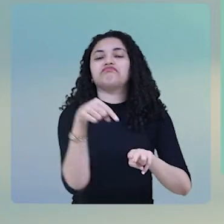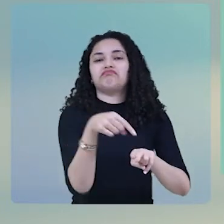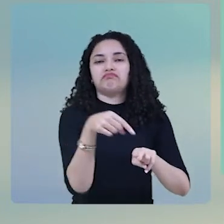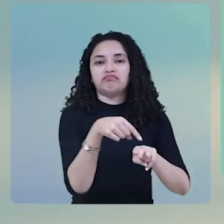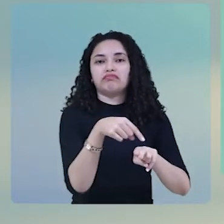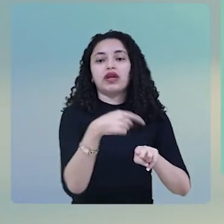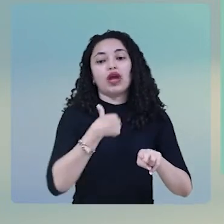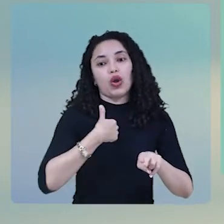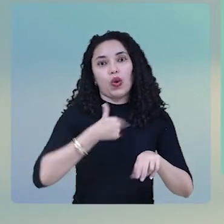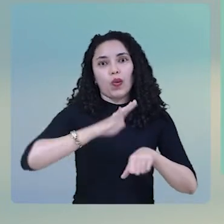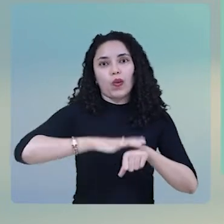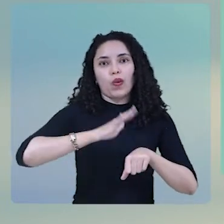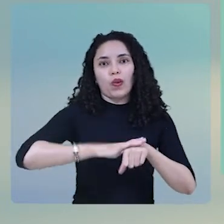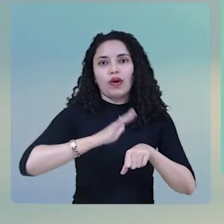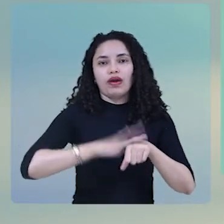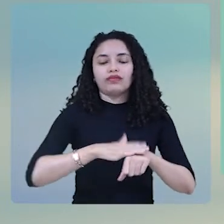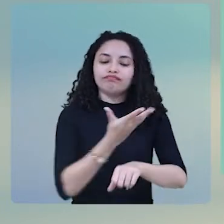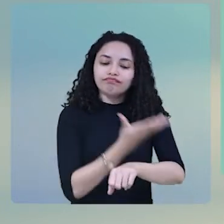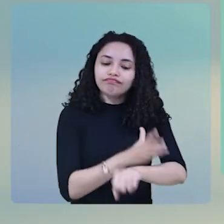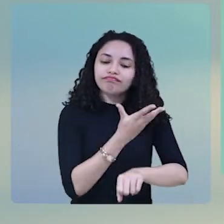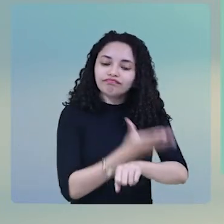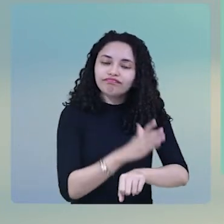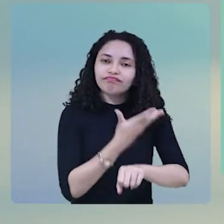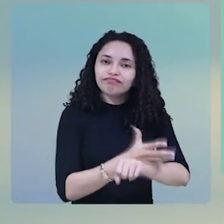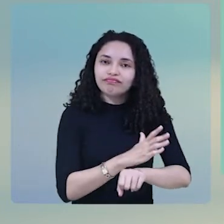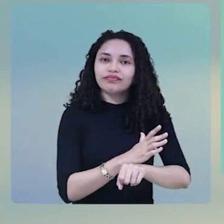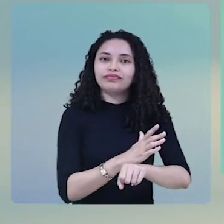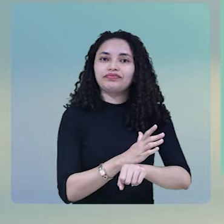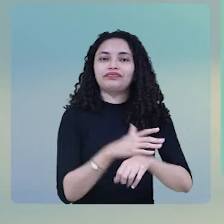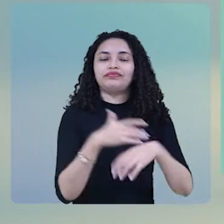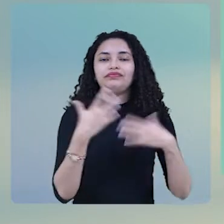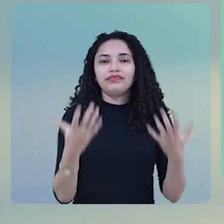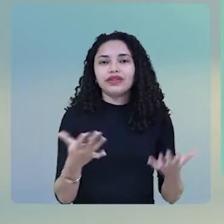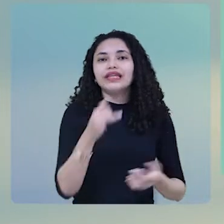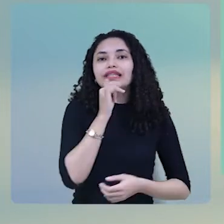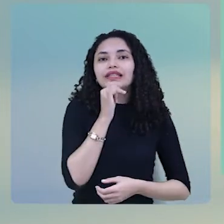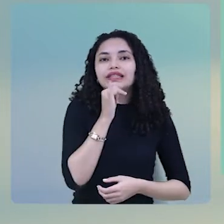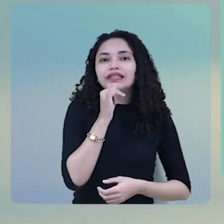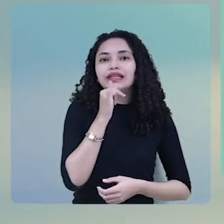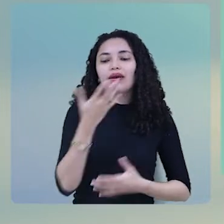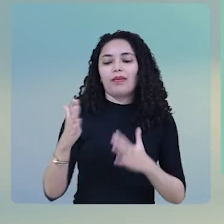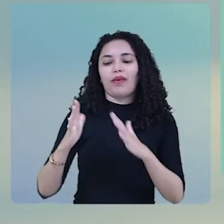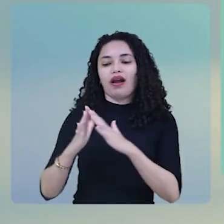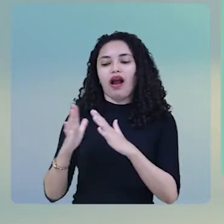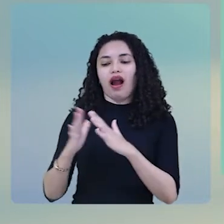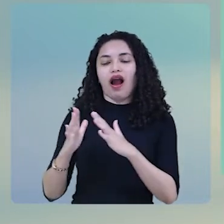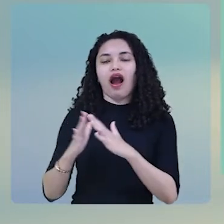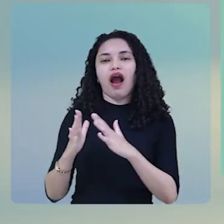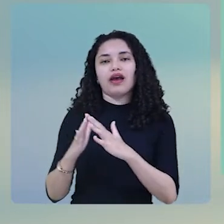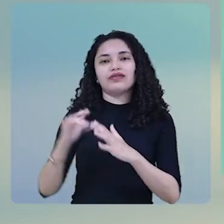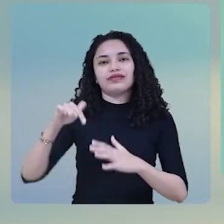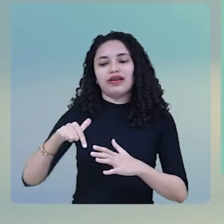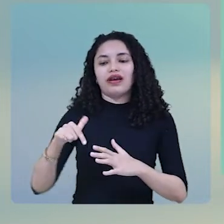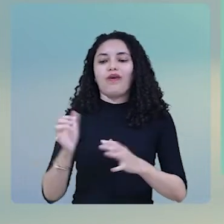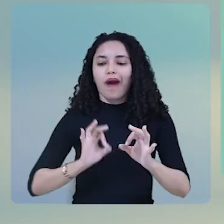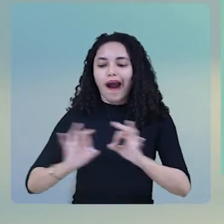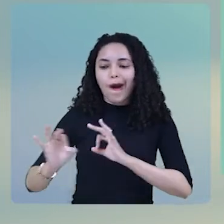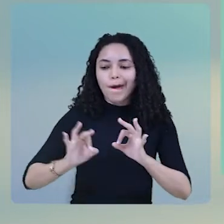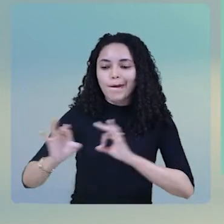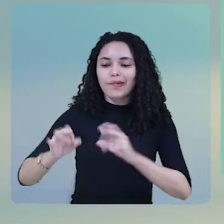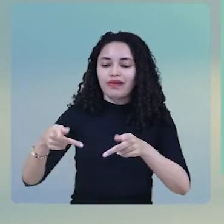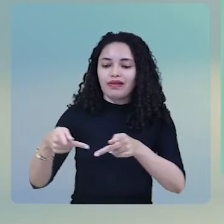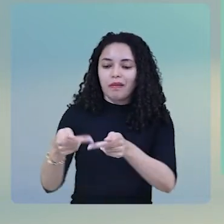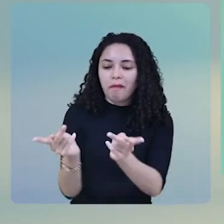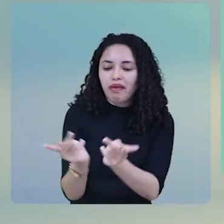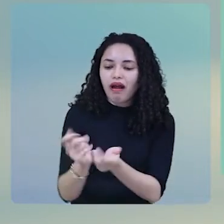uma atividade física. Quando eu paro em casa para de repente lavar um prato, lavar uma colher, lavar a louça,